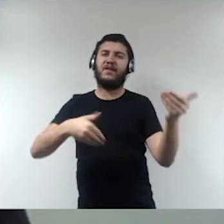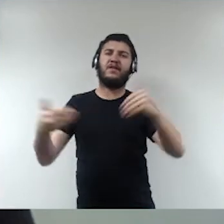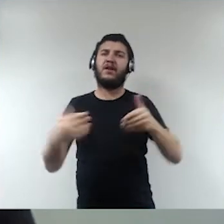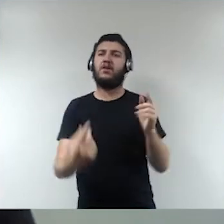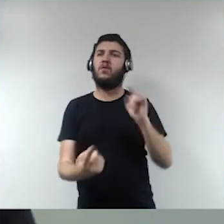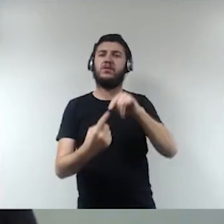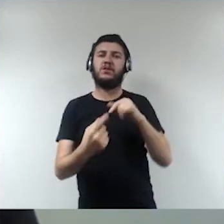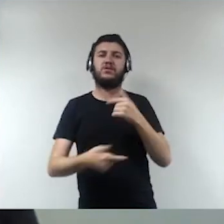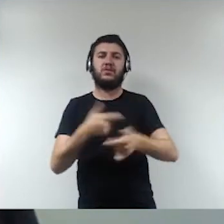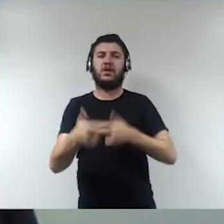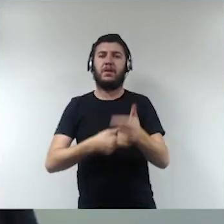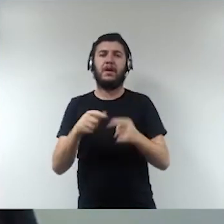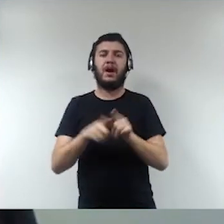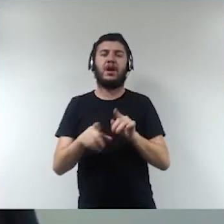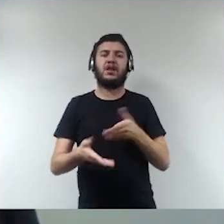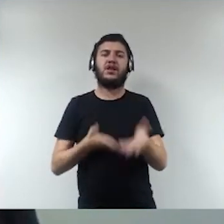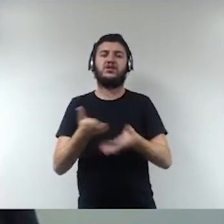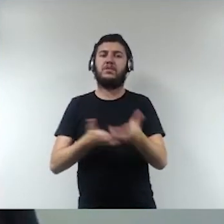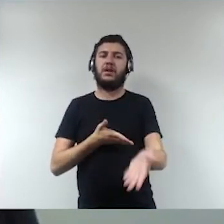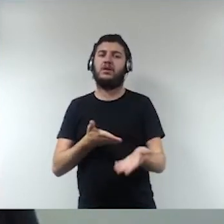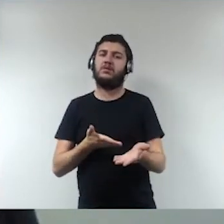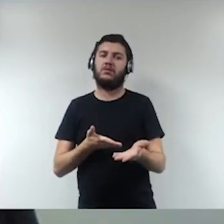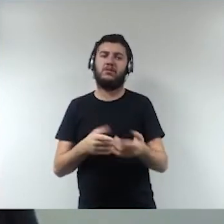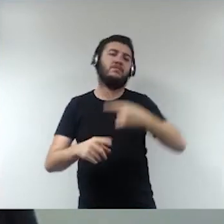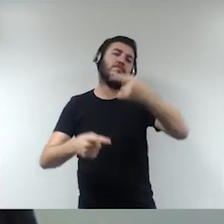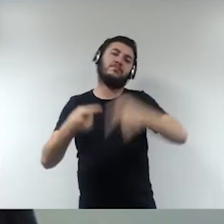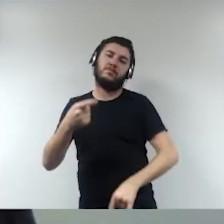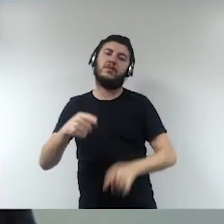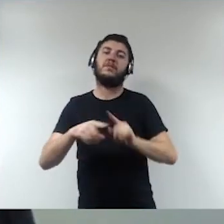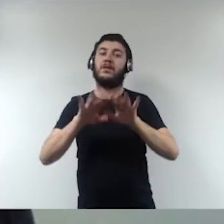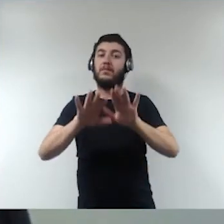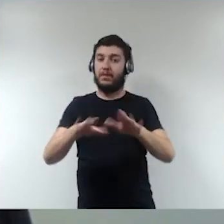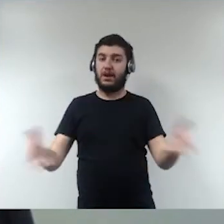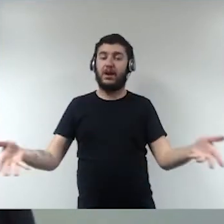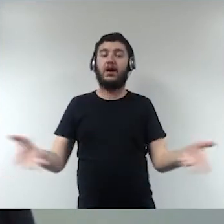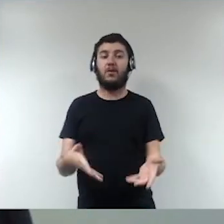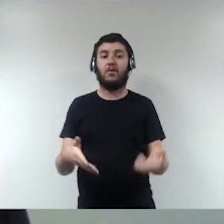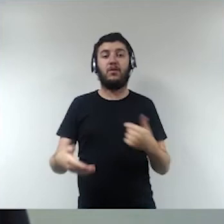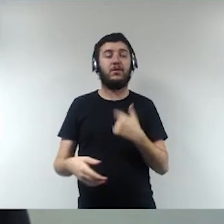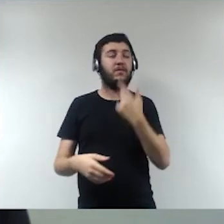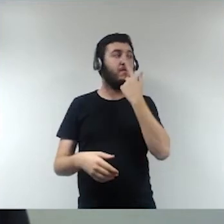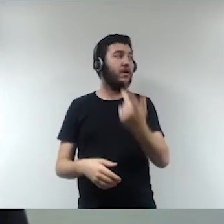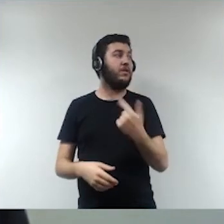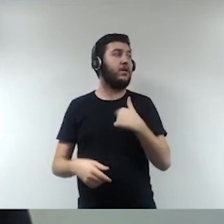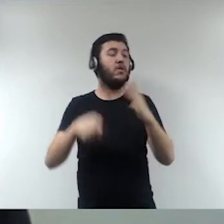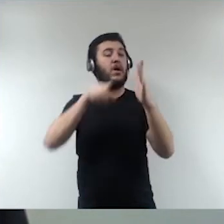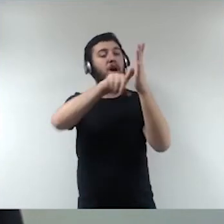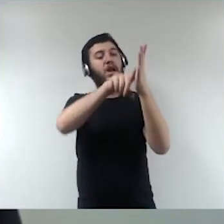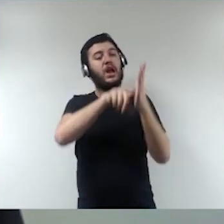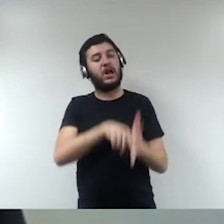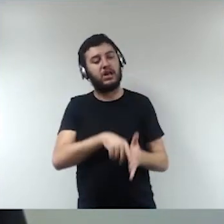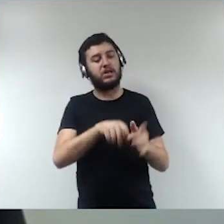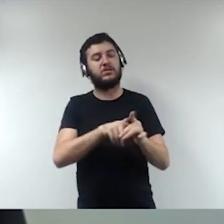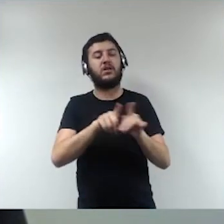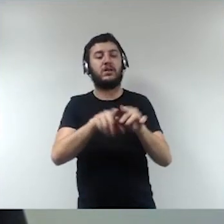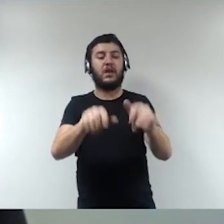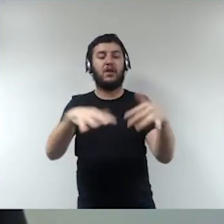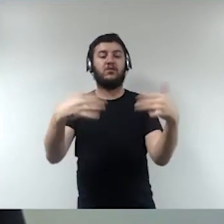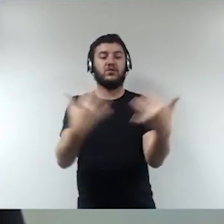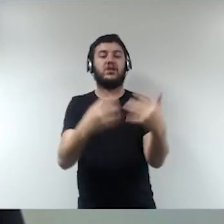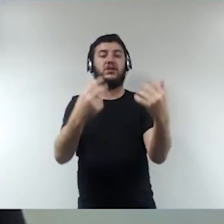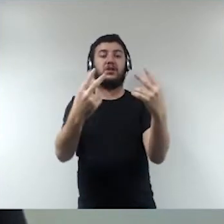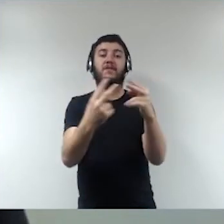de atos. Então, eu analiso muito mais essa questão das audiências virtuais e dos